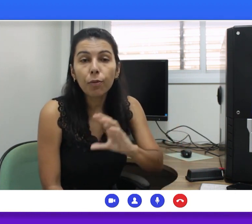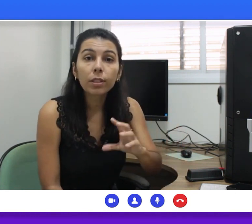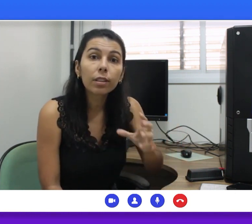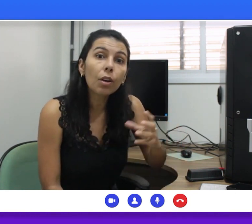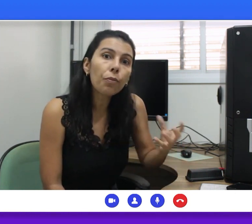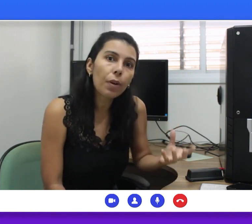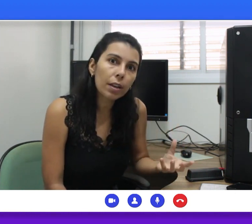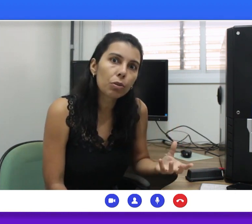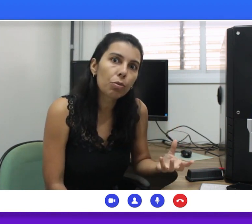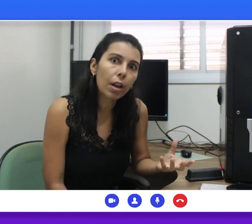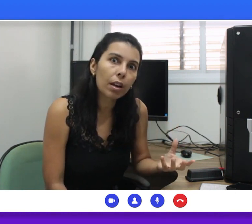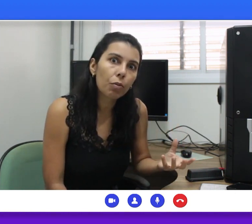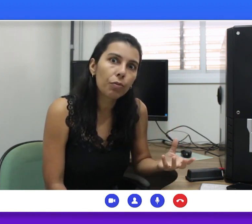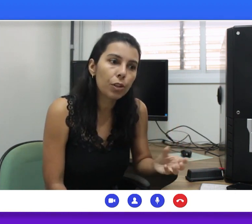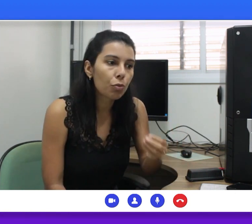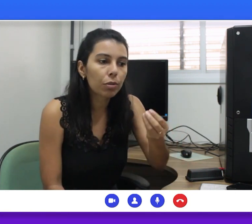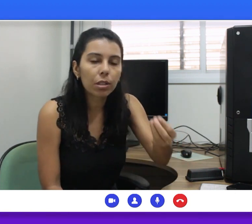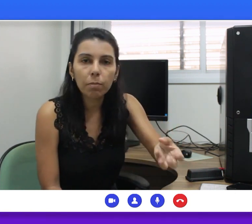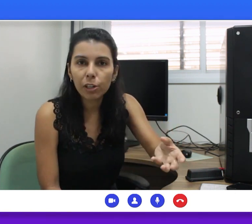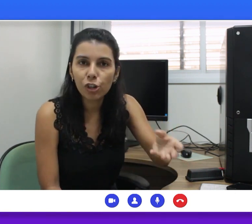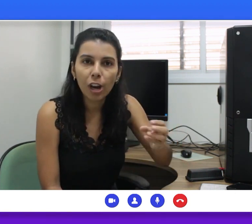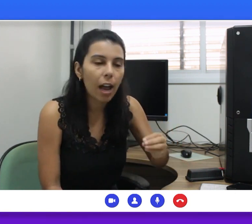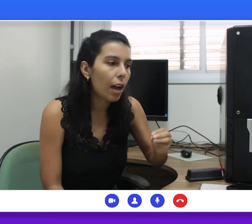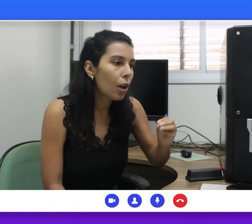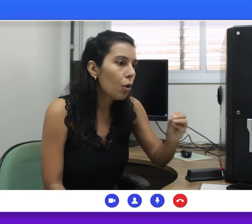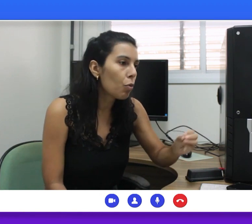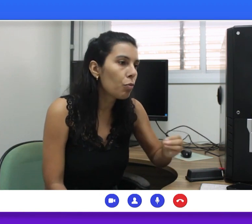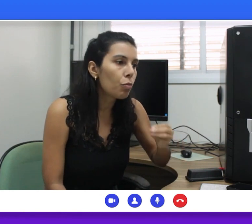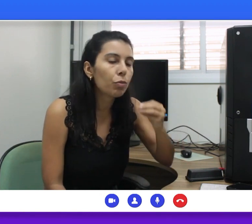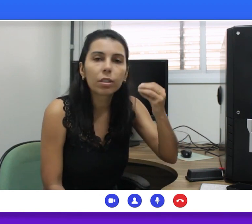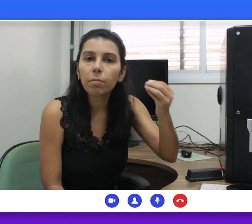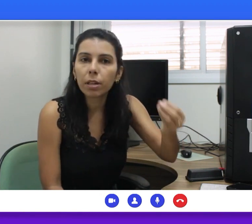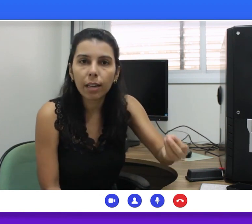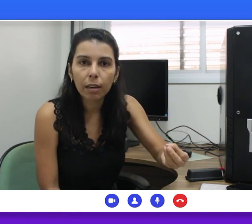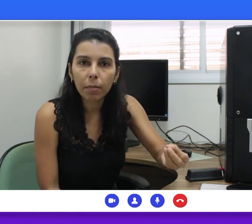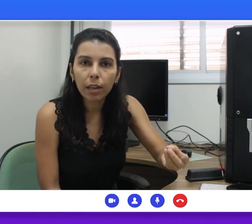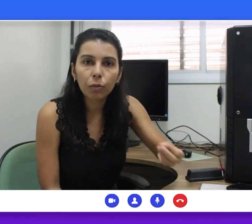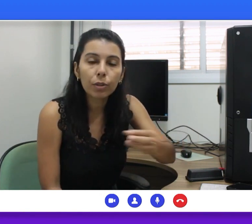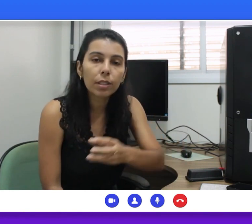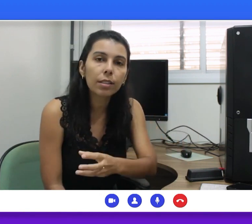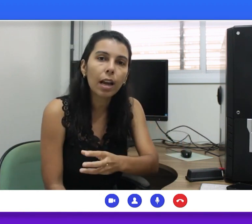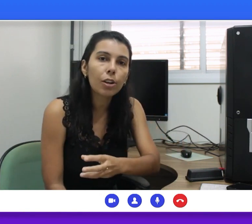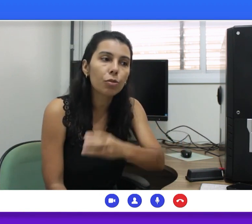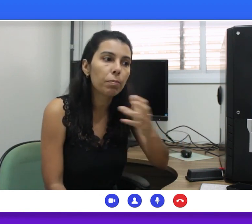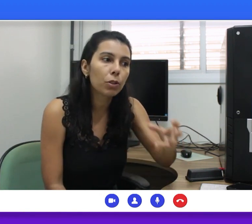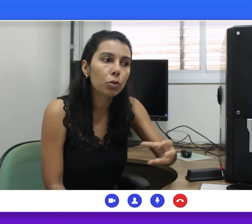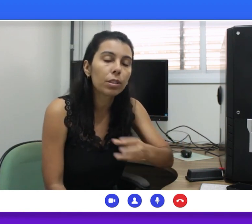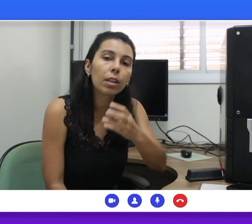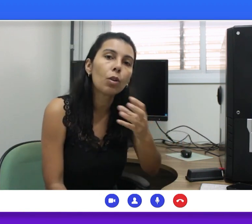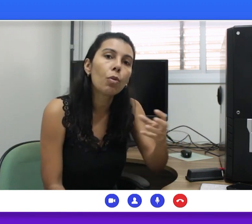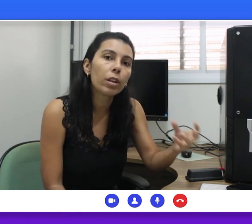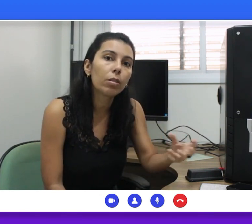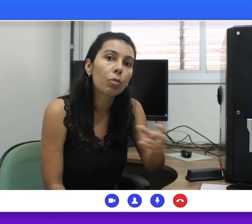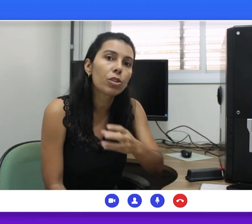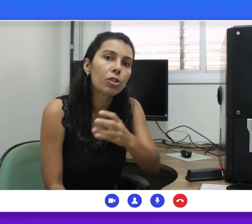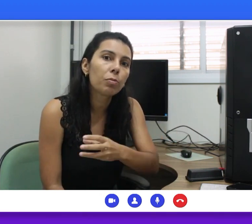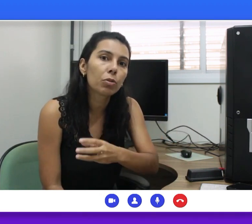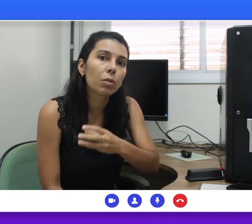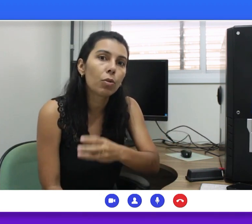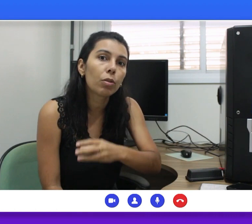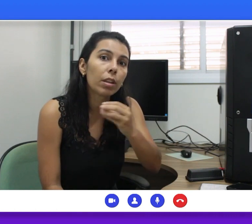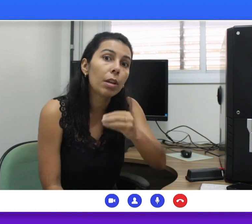se fosse tão fácil curar a Covid com um simples chá, com um simples alimento, vocês acham que pessoas teriam morrido, a